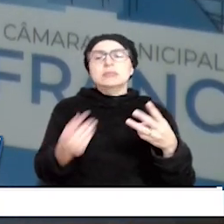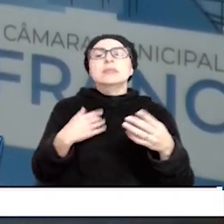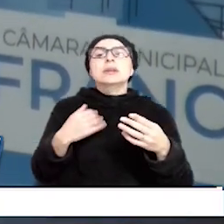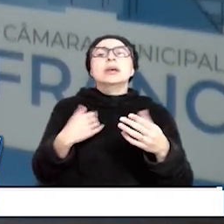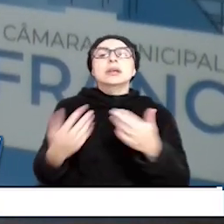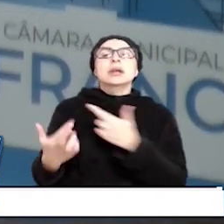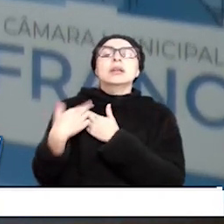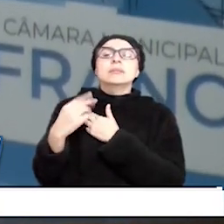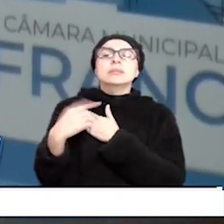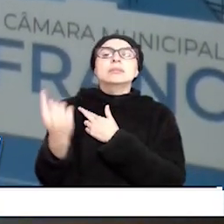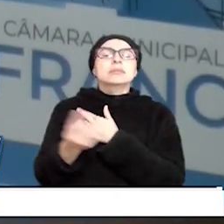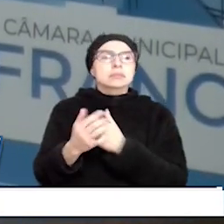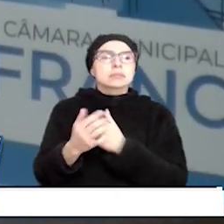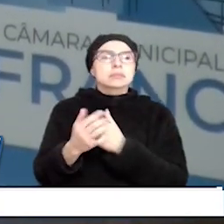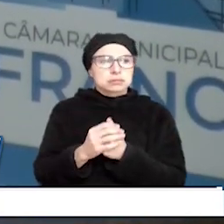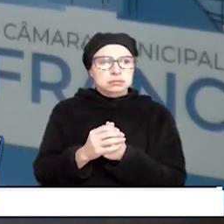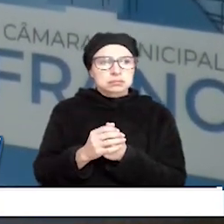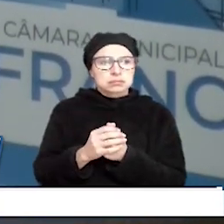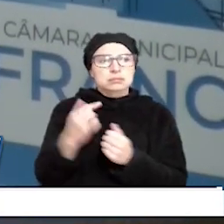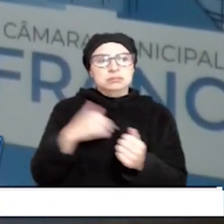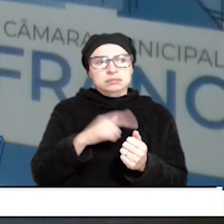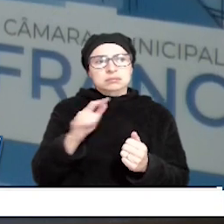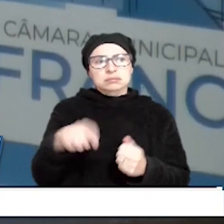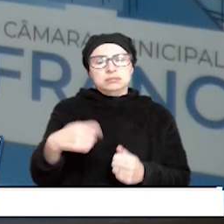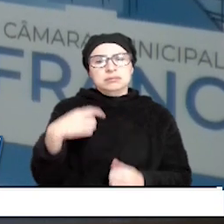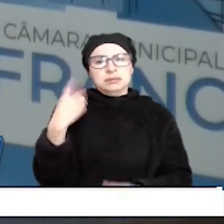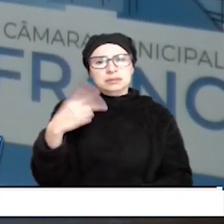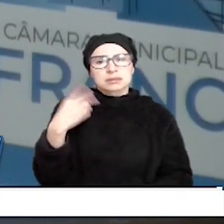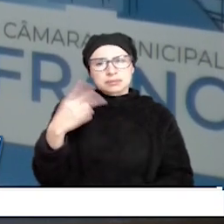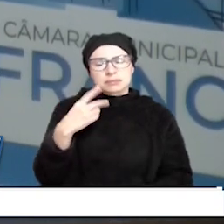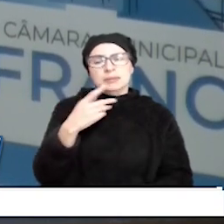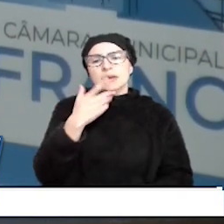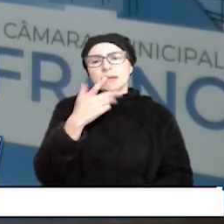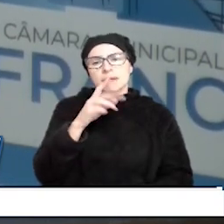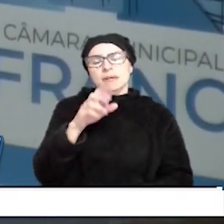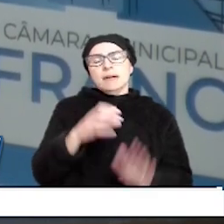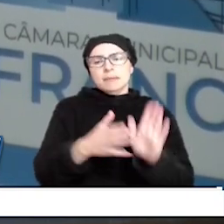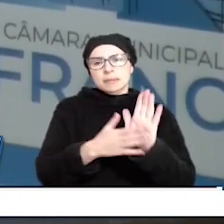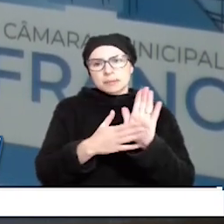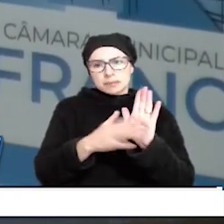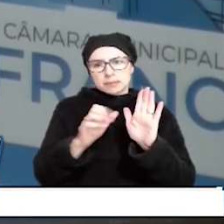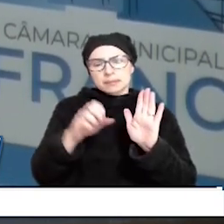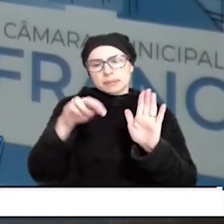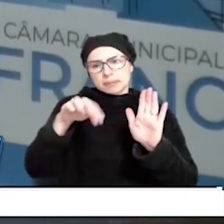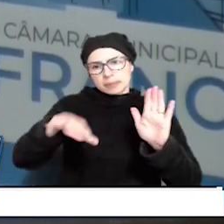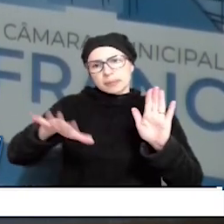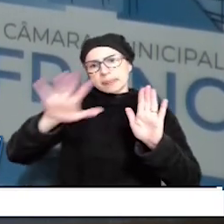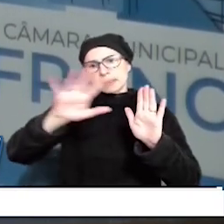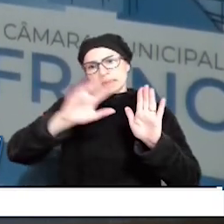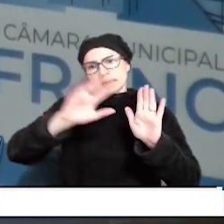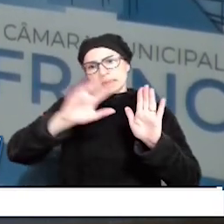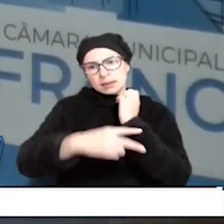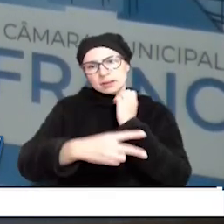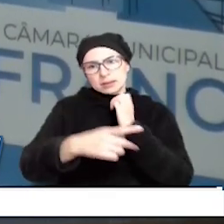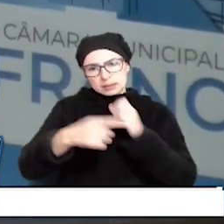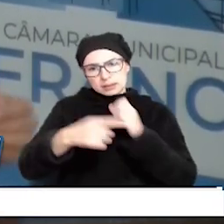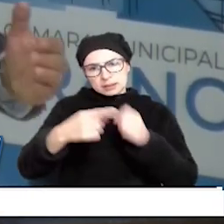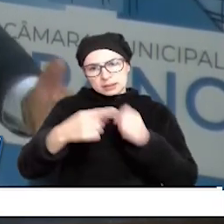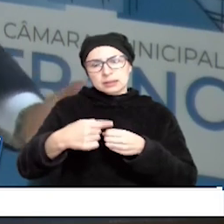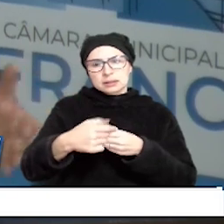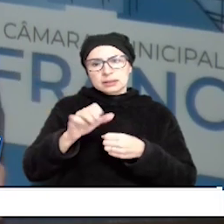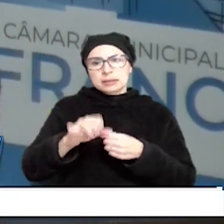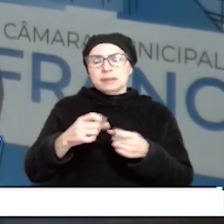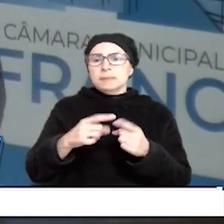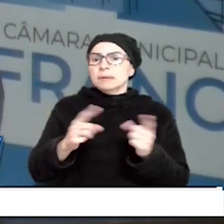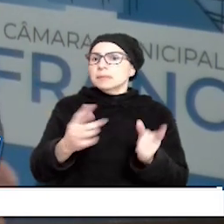obrigação? Nós somos vereadores, claro que nós temos que falar de pautas nacionais que vão refletir no nosso município, mas nós não